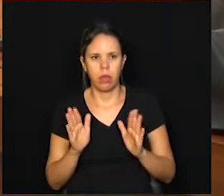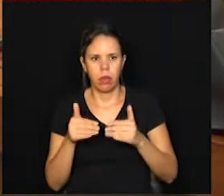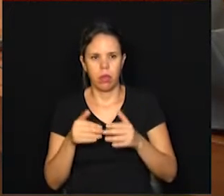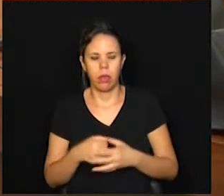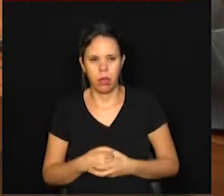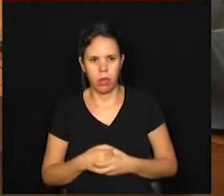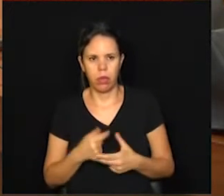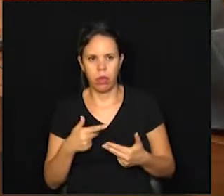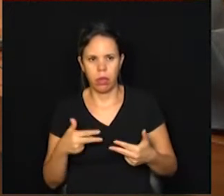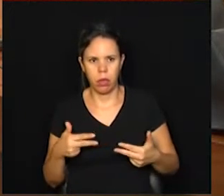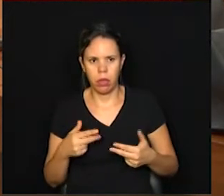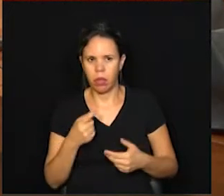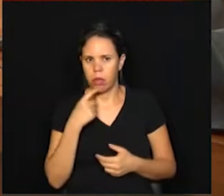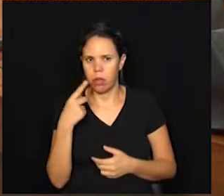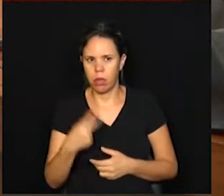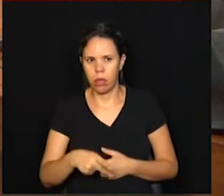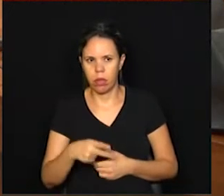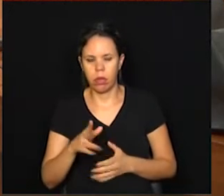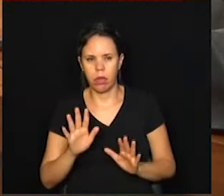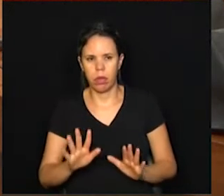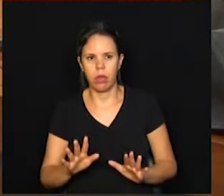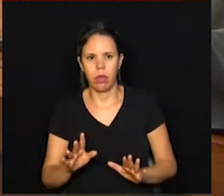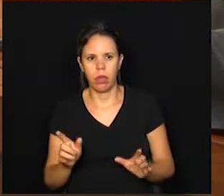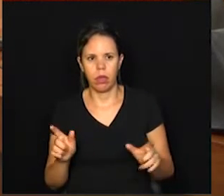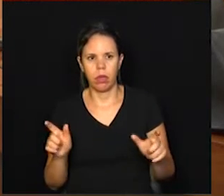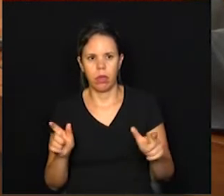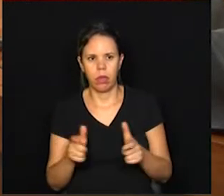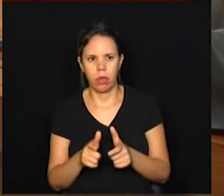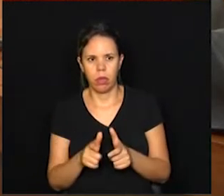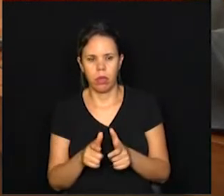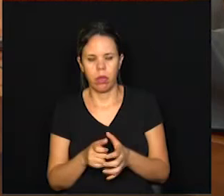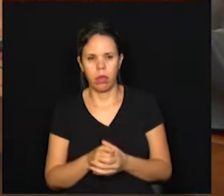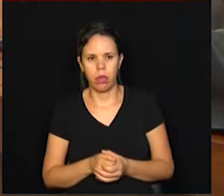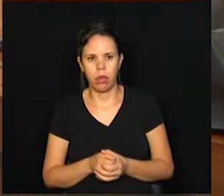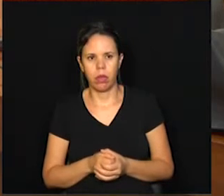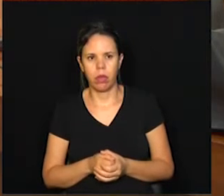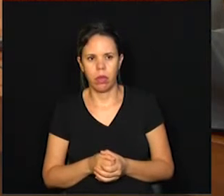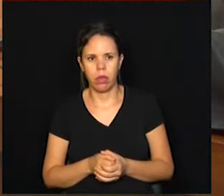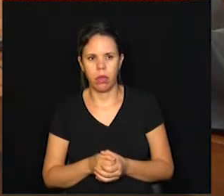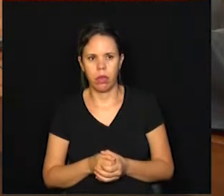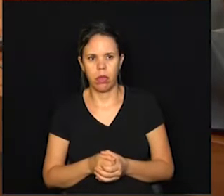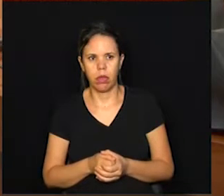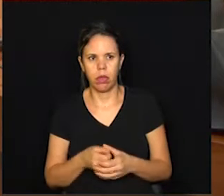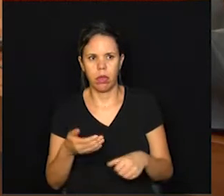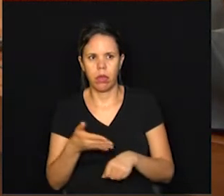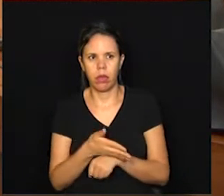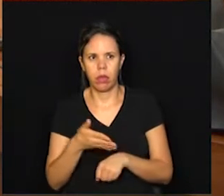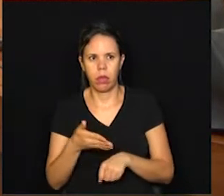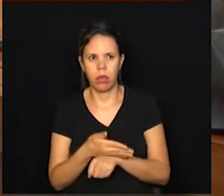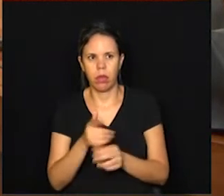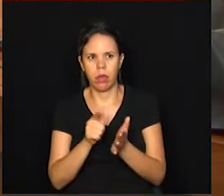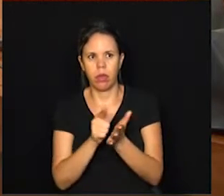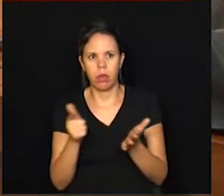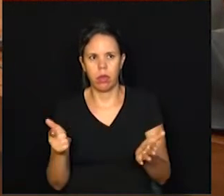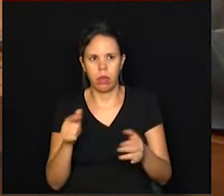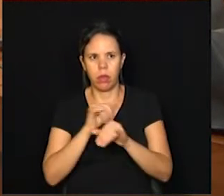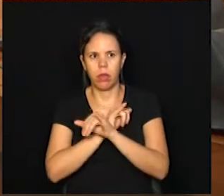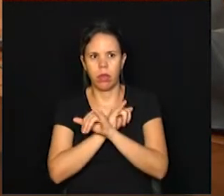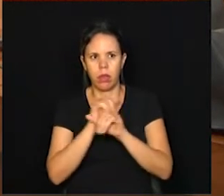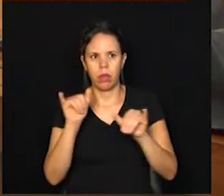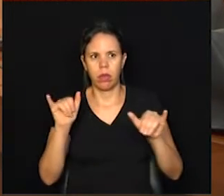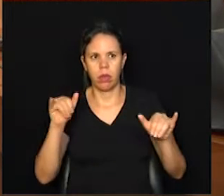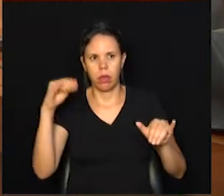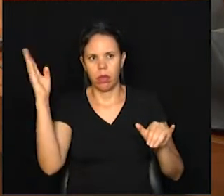às coisas de Campinas. Nós diminuímos drasticamente a participação do jornal em notícias